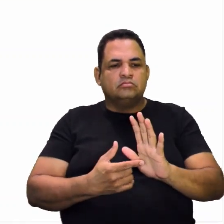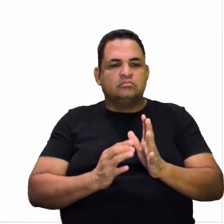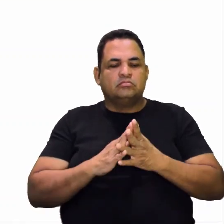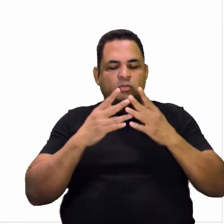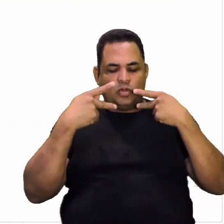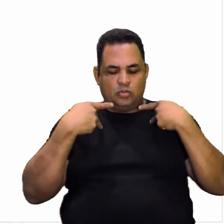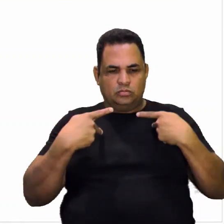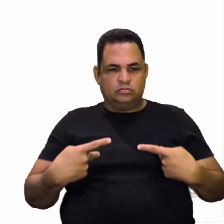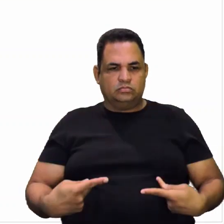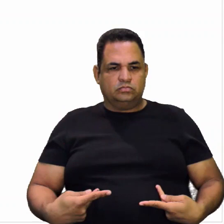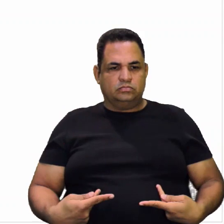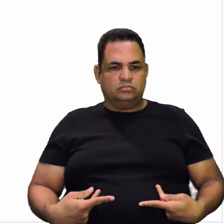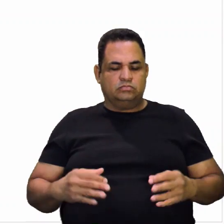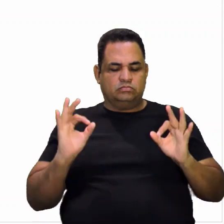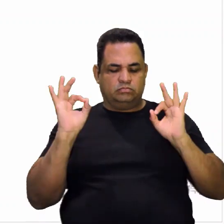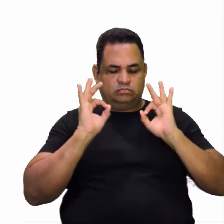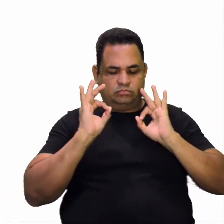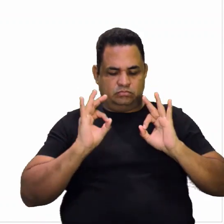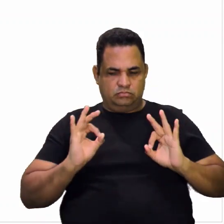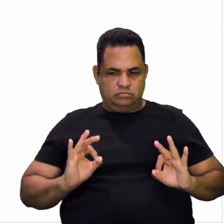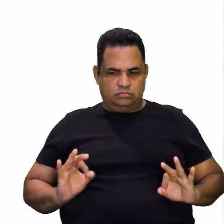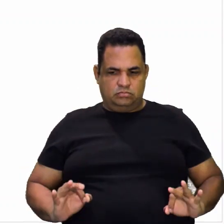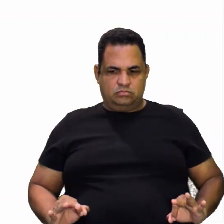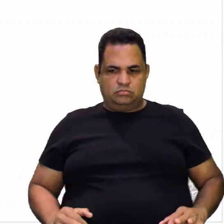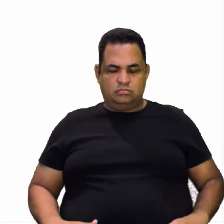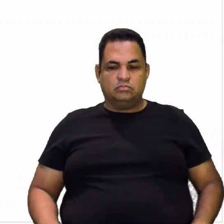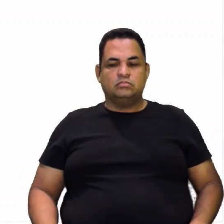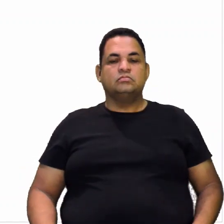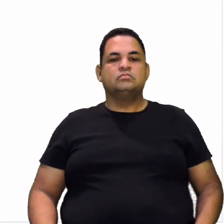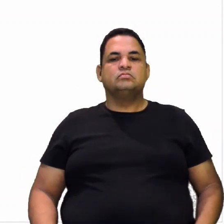humano em sua total perfeição,